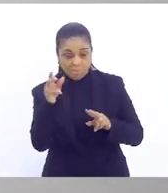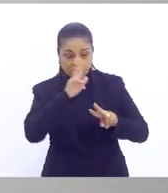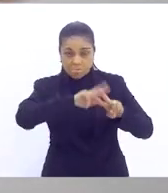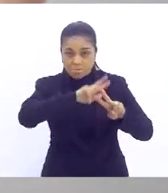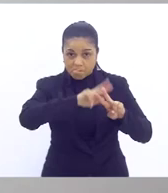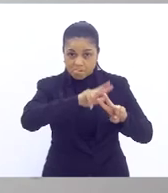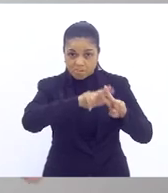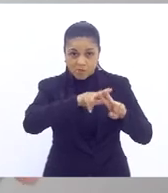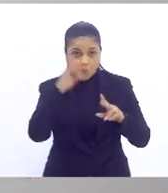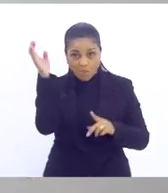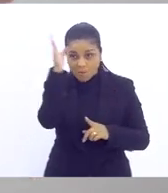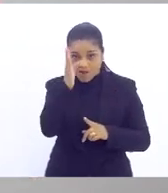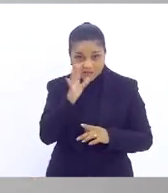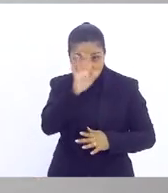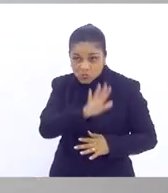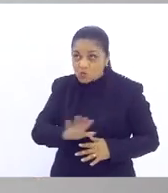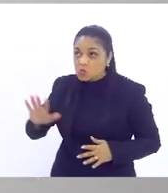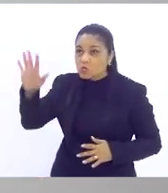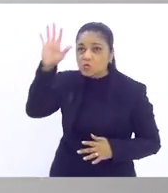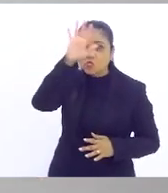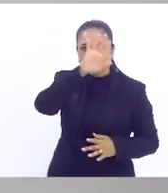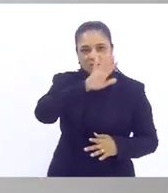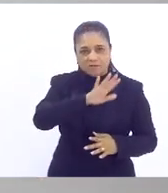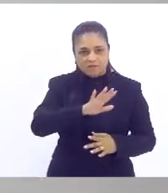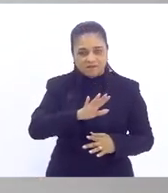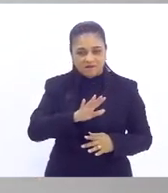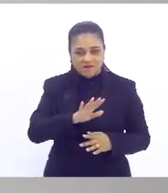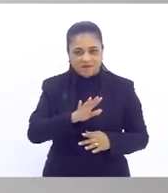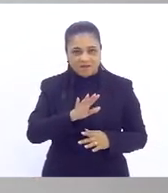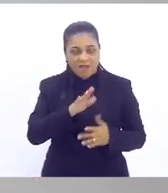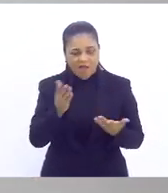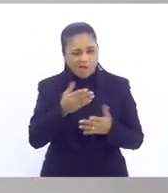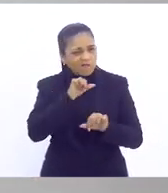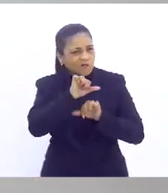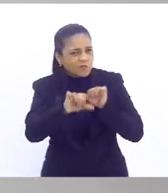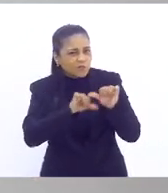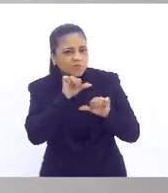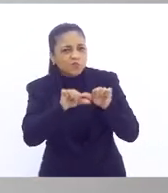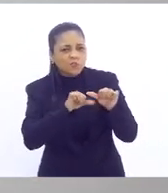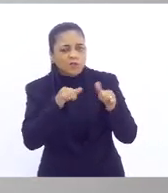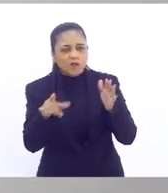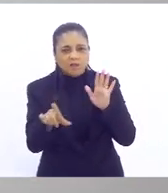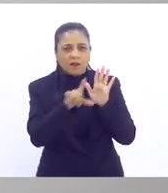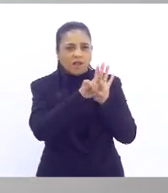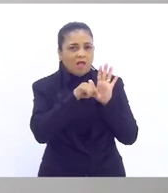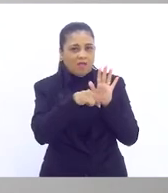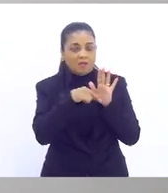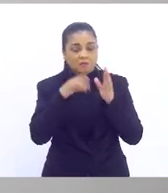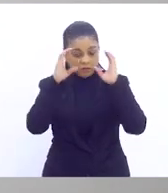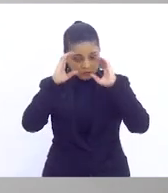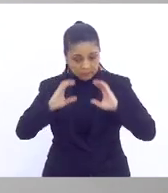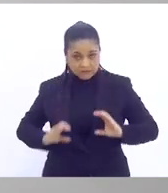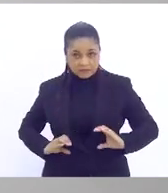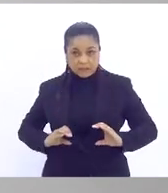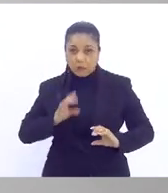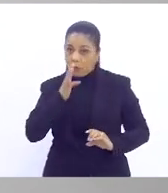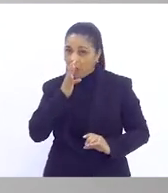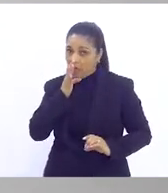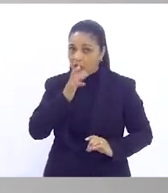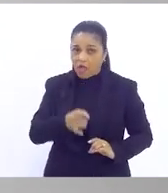e Até recentemente foi alterada para que agora quando o cidadão seja